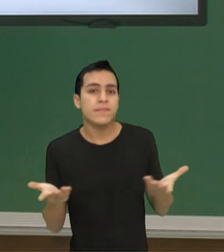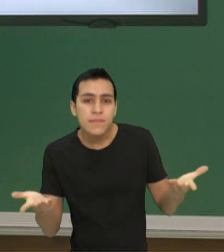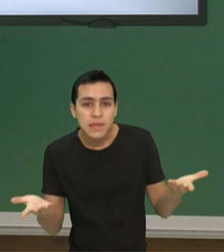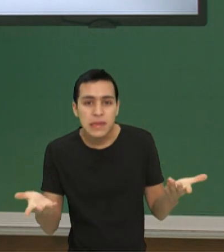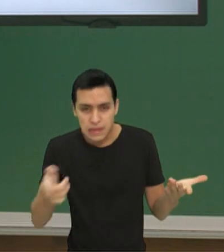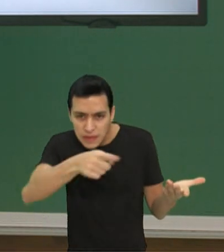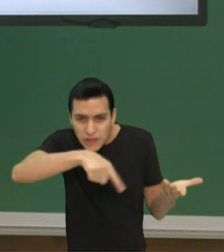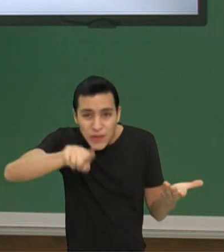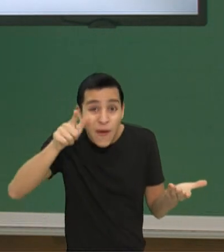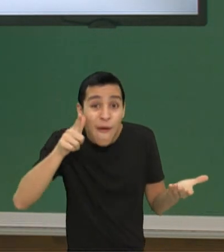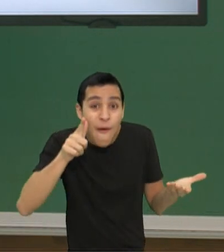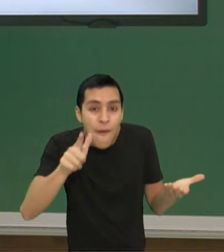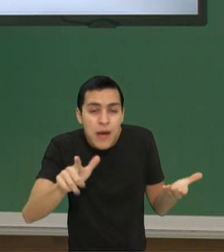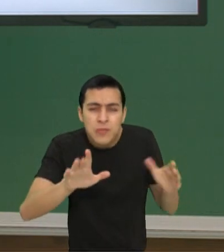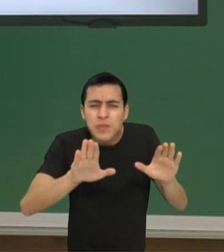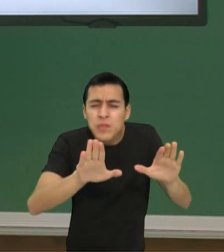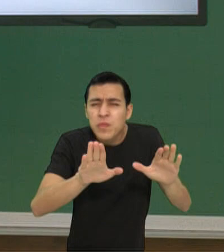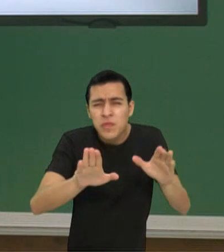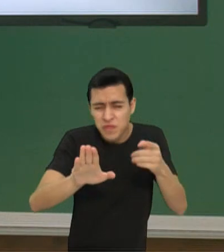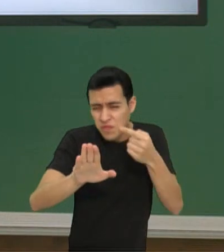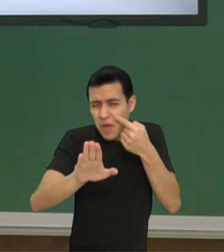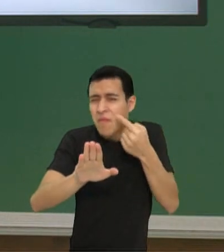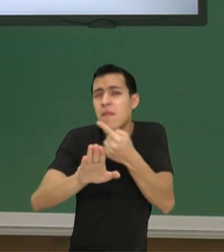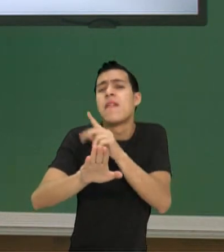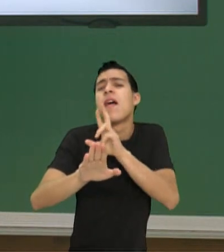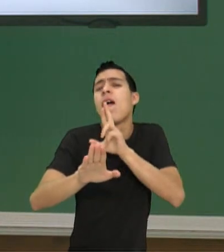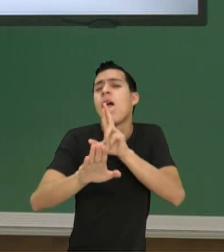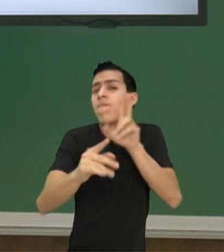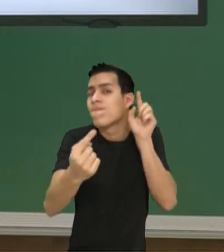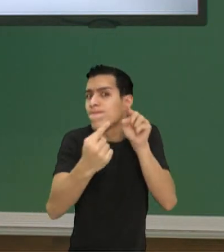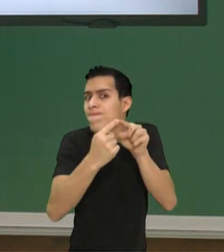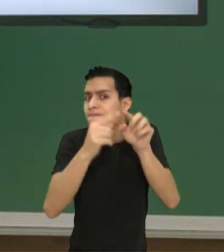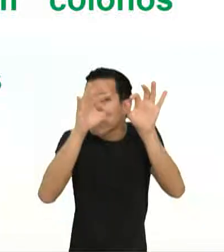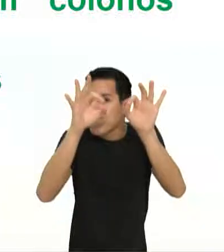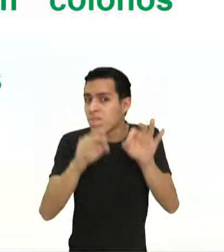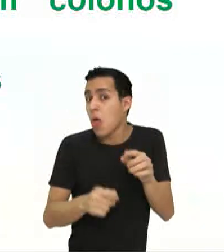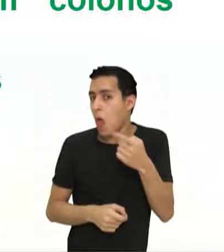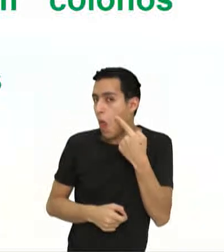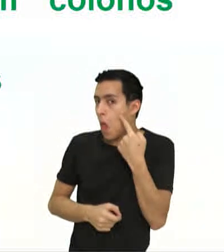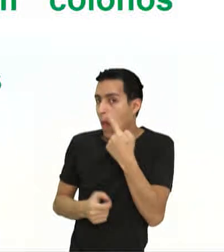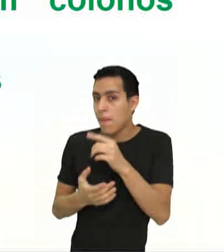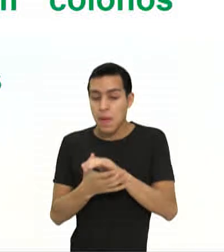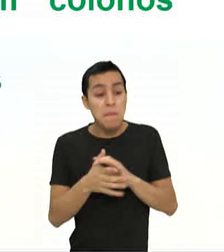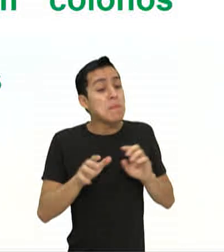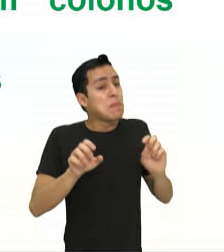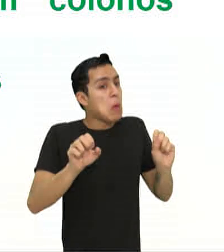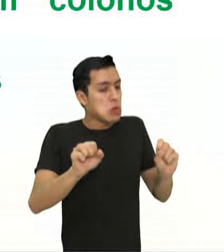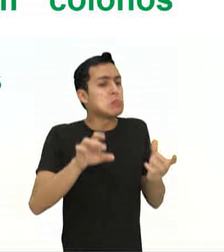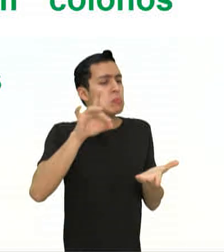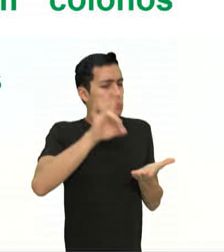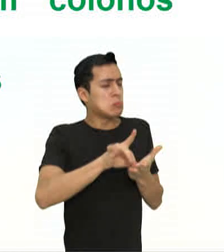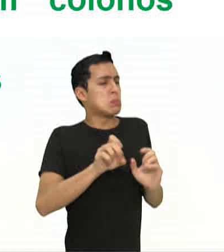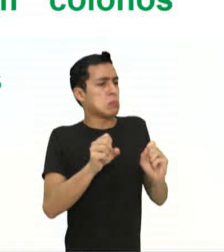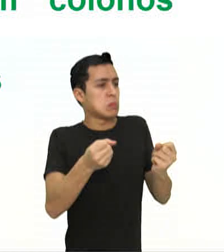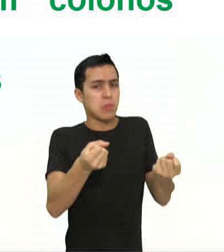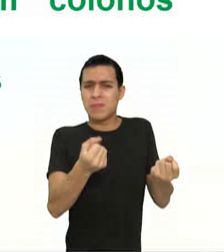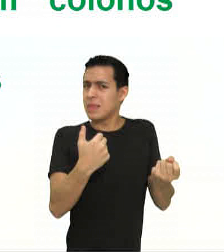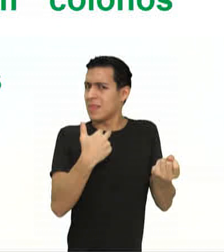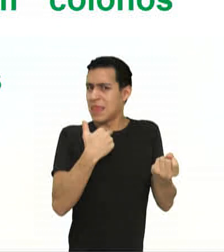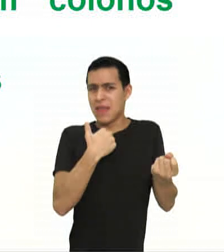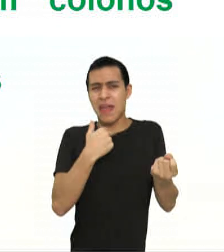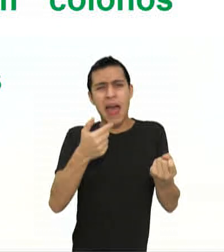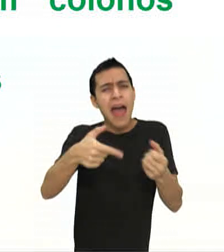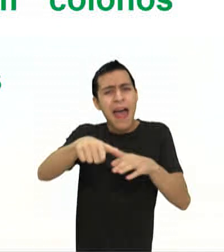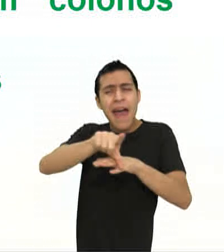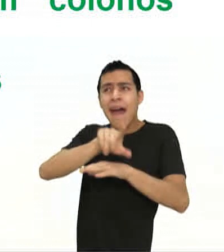E aí, conseguiu? Vamos ver uma resposta correta para isso? Então tá lá, ó, podemos afirmar? Não, logo de cara, né? Você viu na